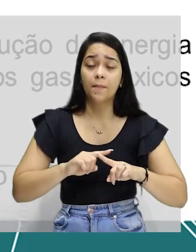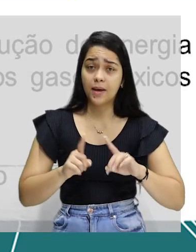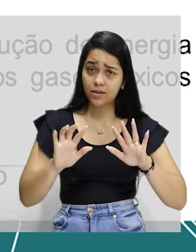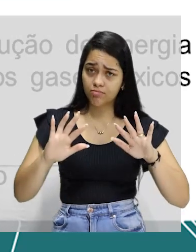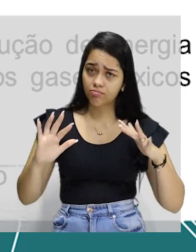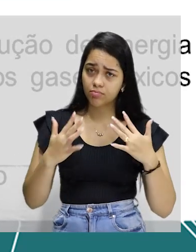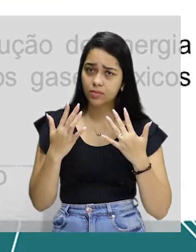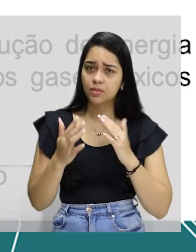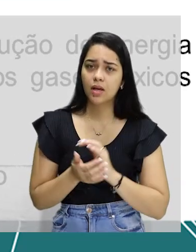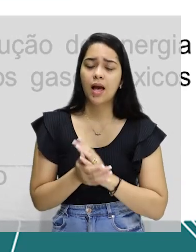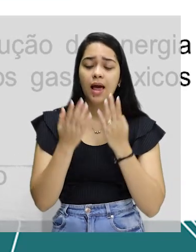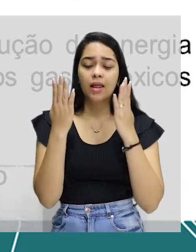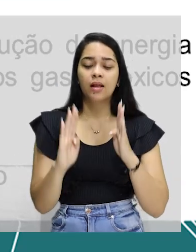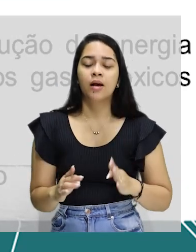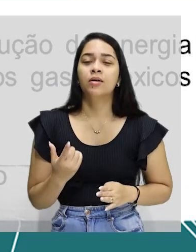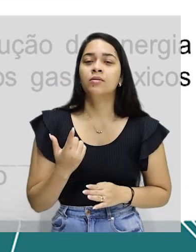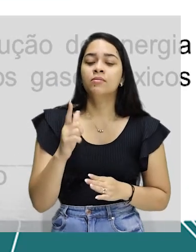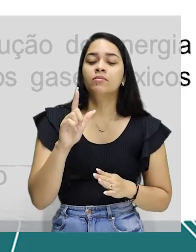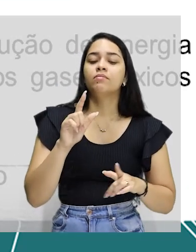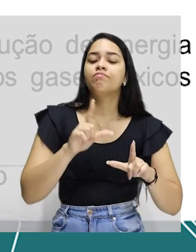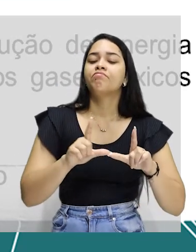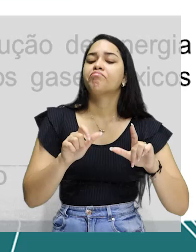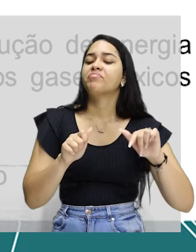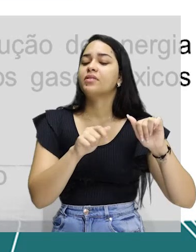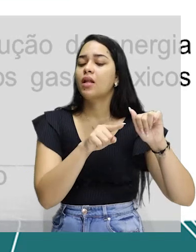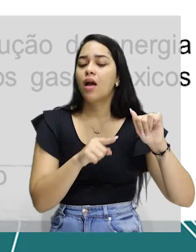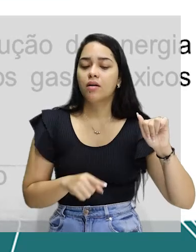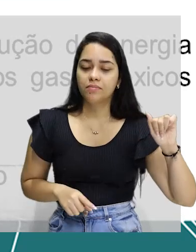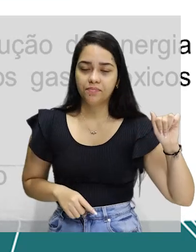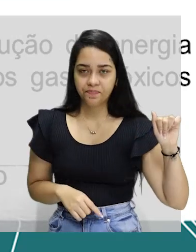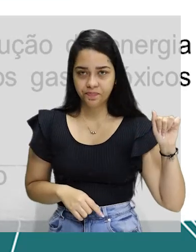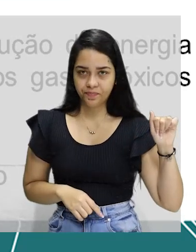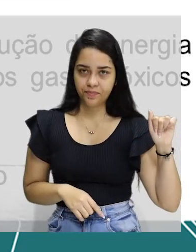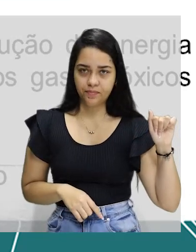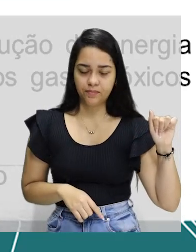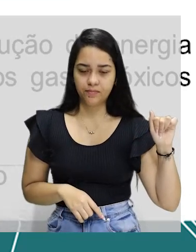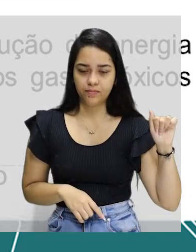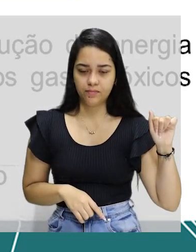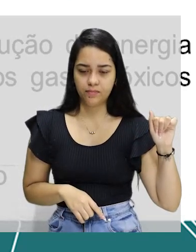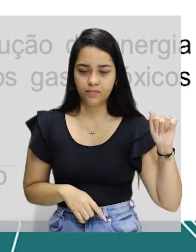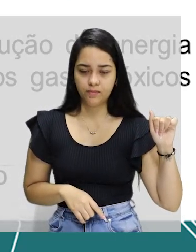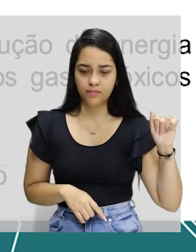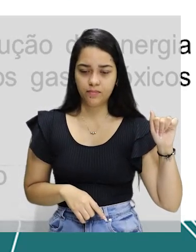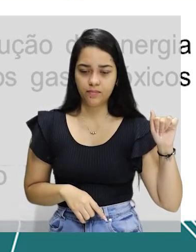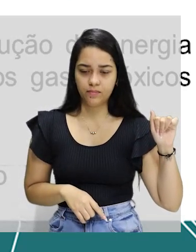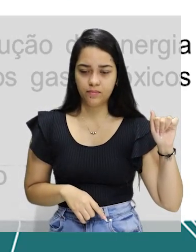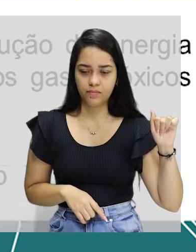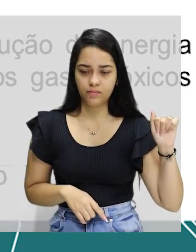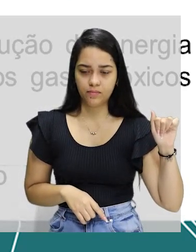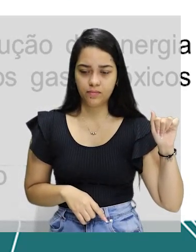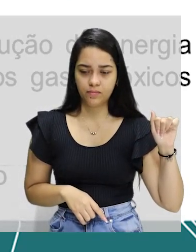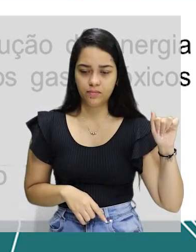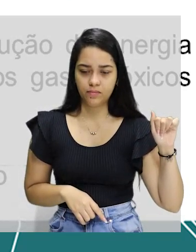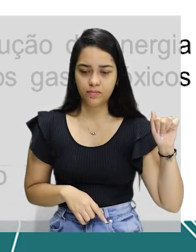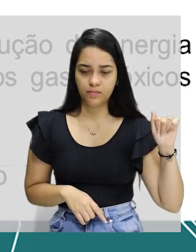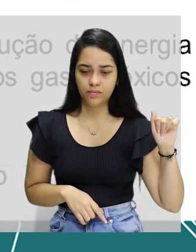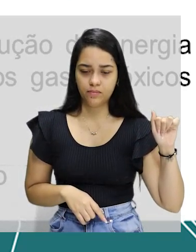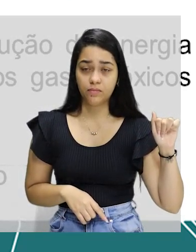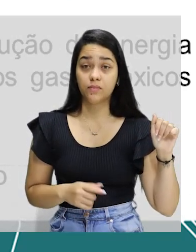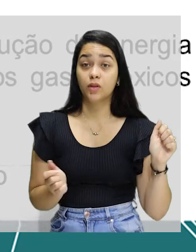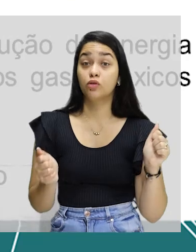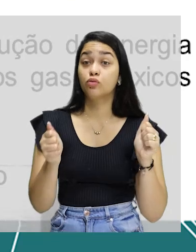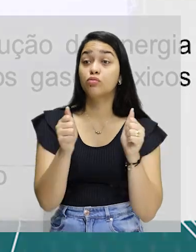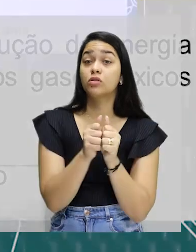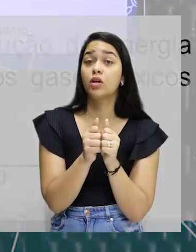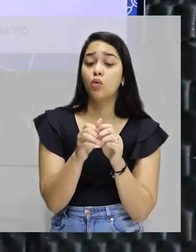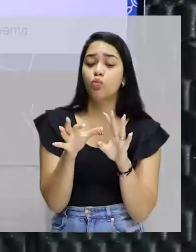só, vamos analisar aqui rapidinho a letra A. Fissão nuclear é a junção de núcleos atômicos. Ó,